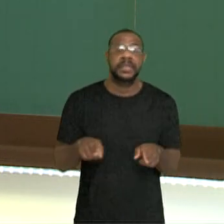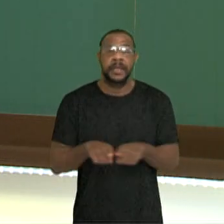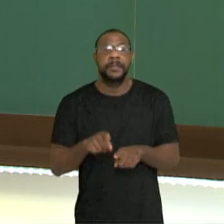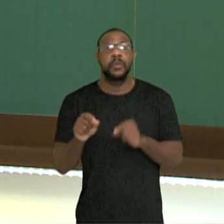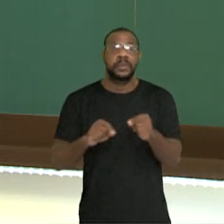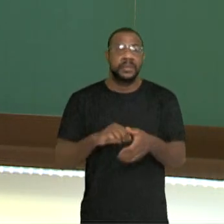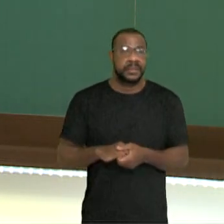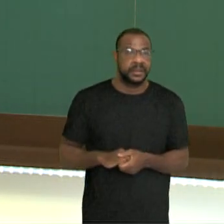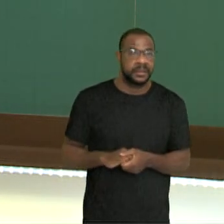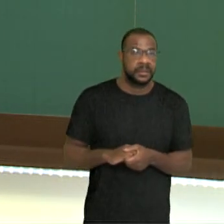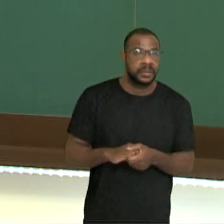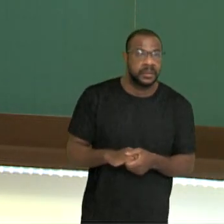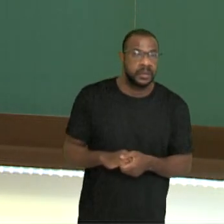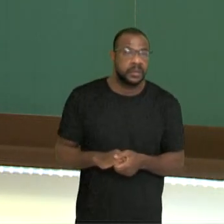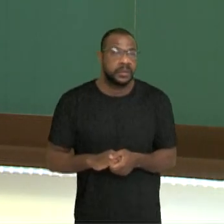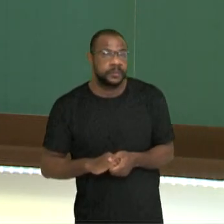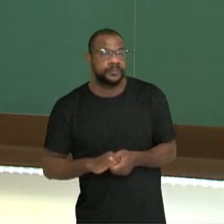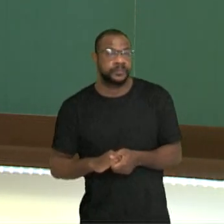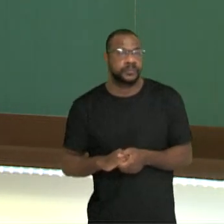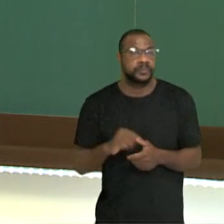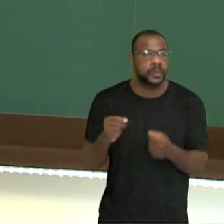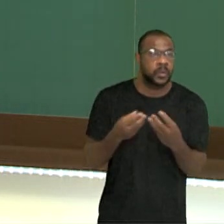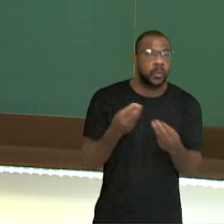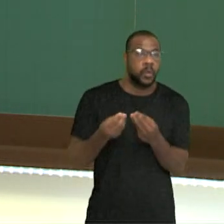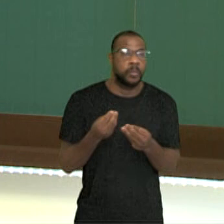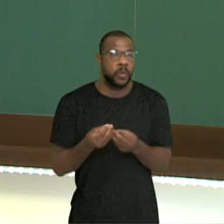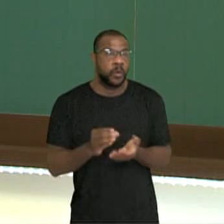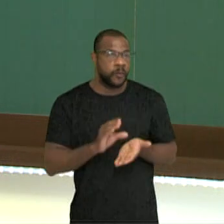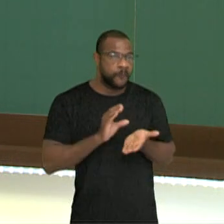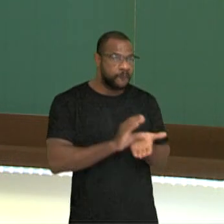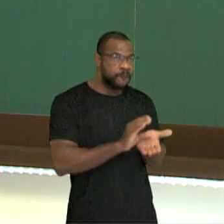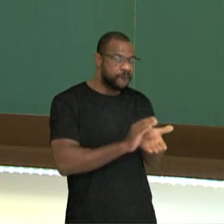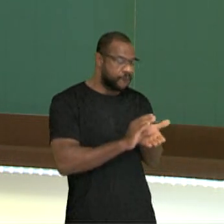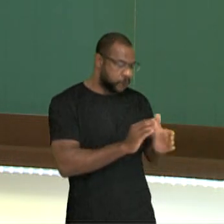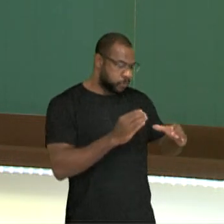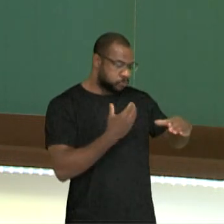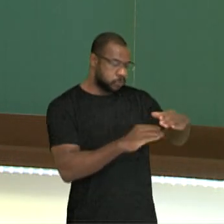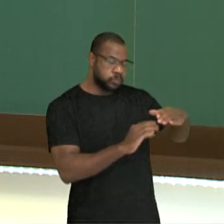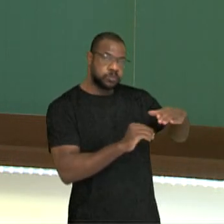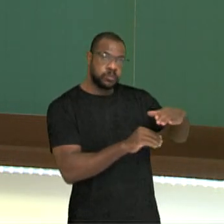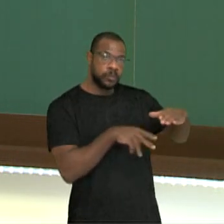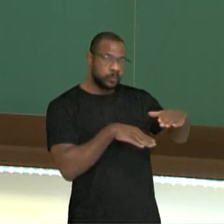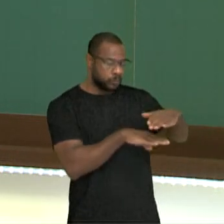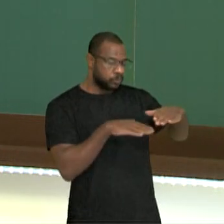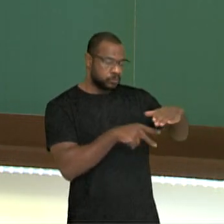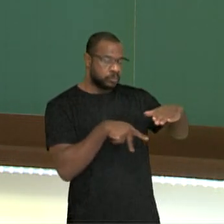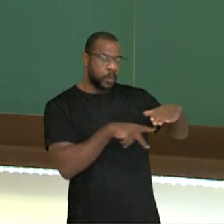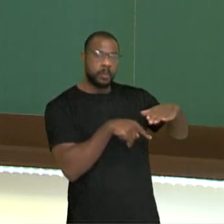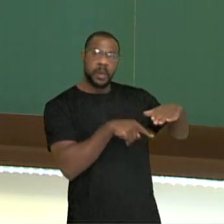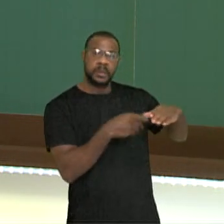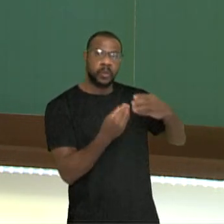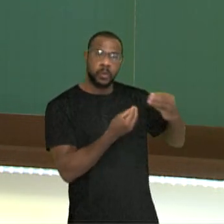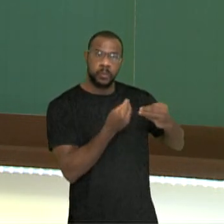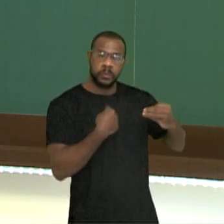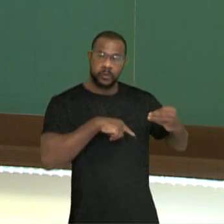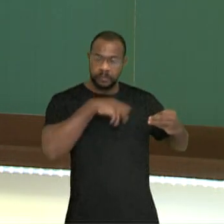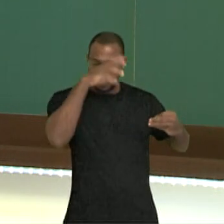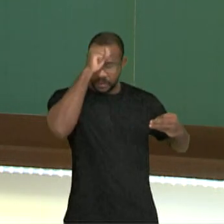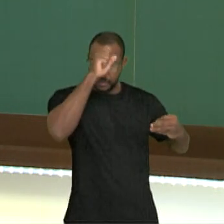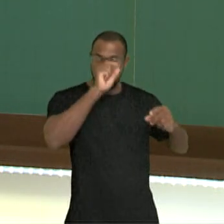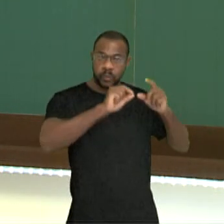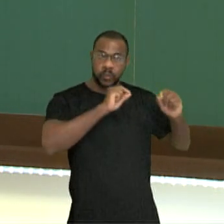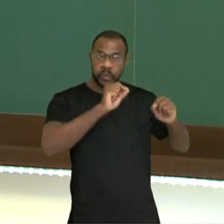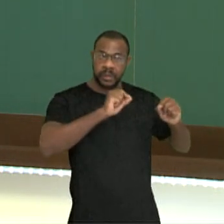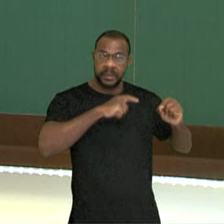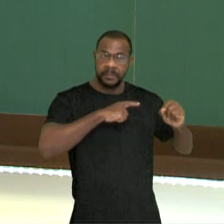um plano de investimento da poupança, porque dentro da nossa educação financeira a gente vai aprender que precisamos ter